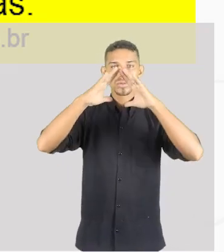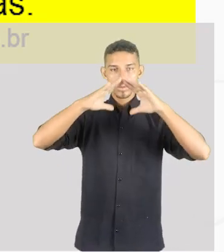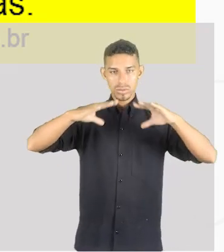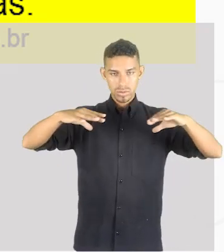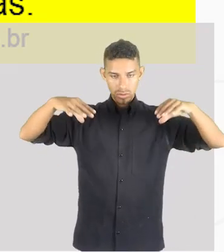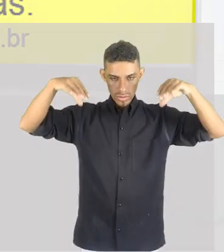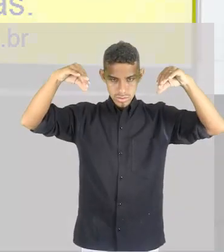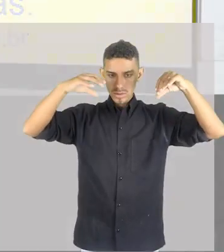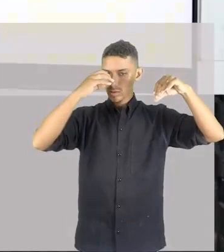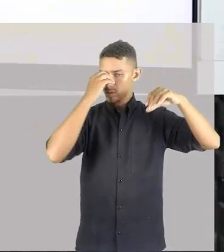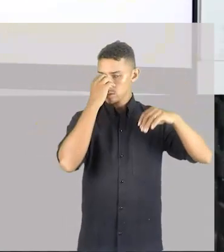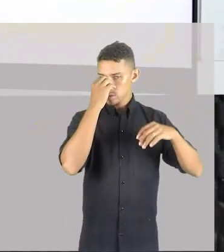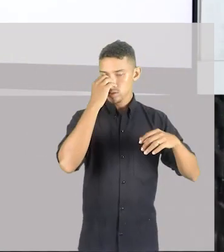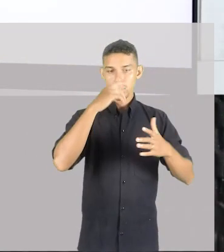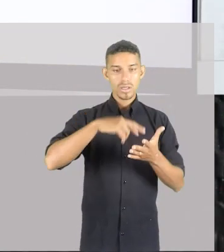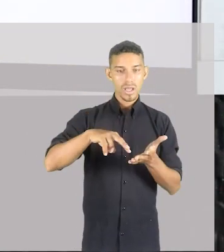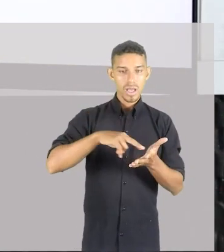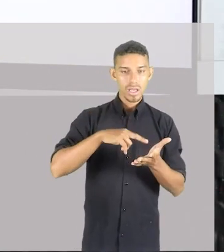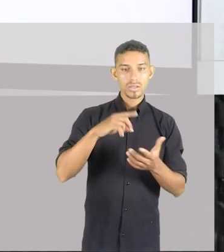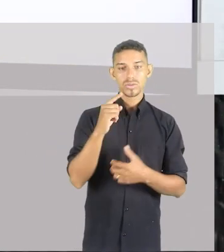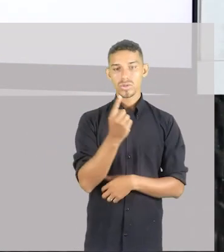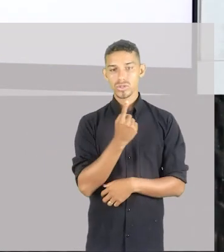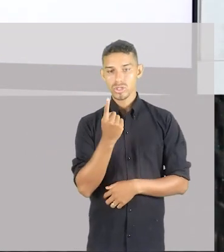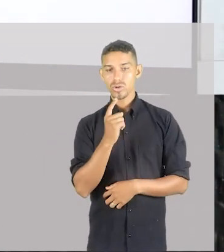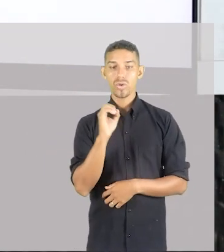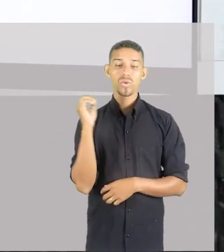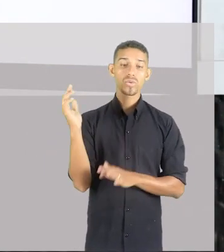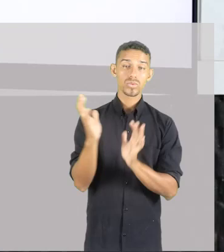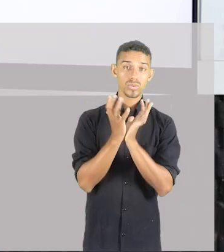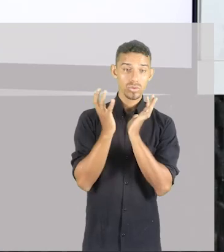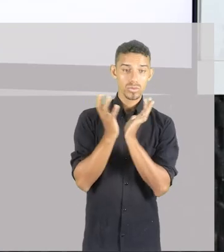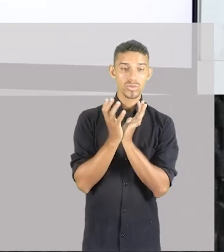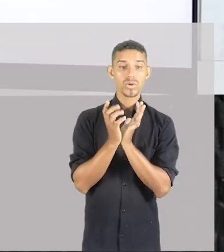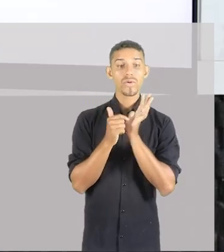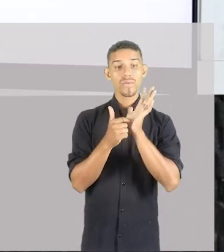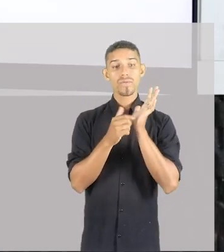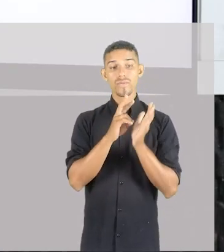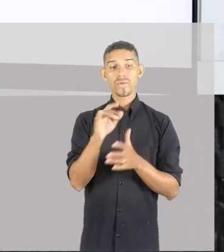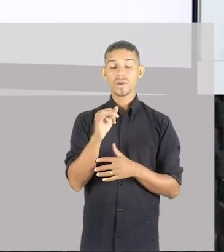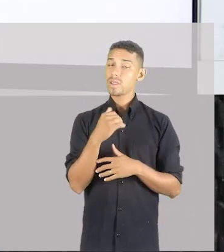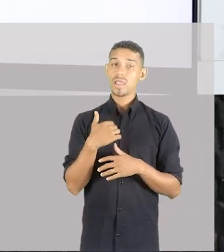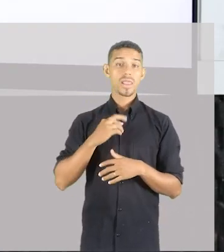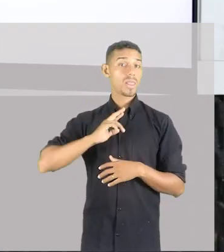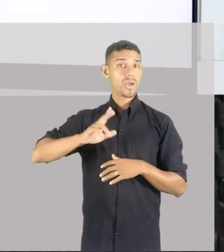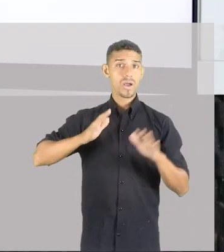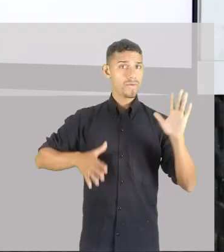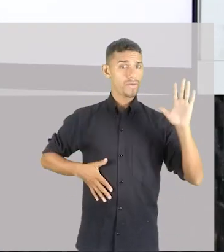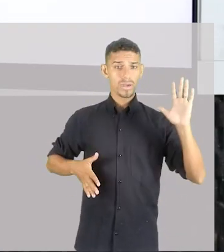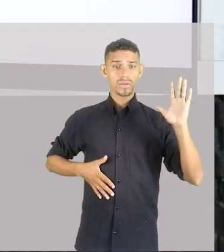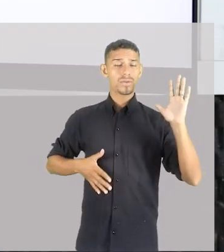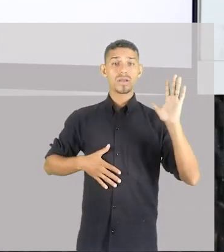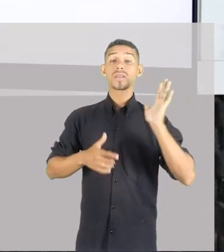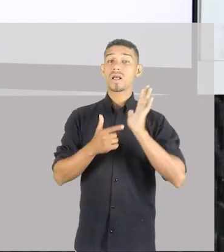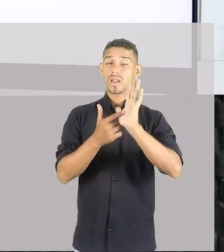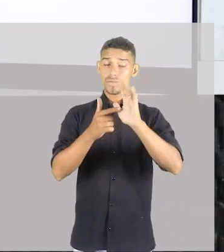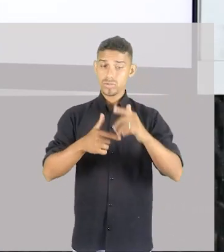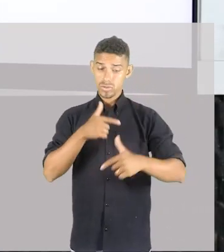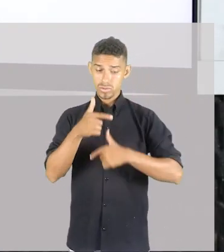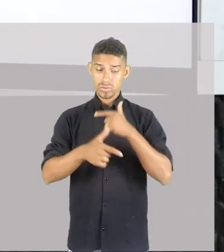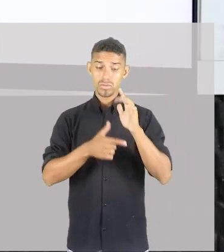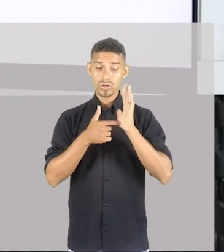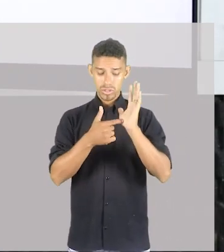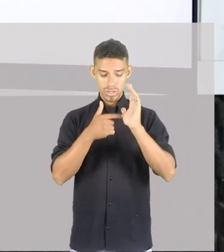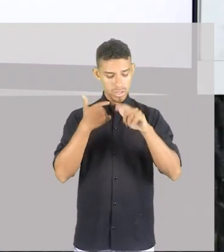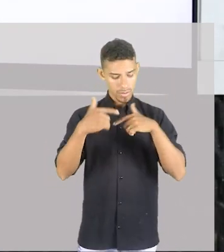sendo trabalho solos ou em grupos então quando alguém vai pra rua se apresentar ele não é vagabundo ele tá levantando o trabalho dele e